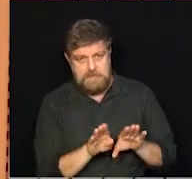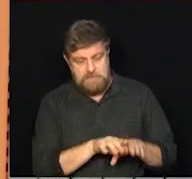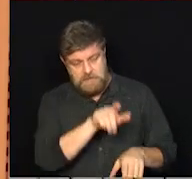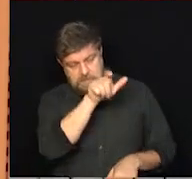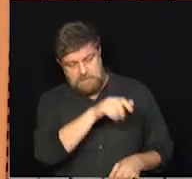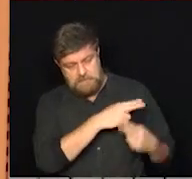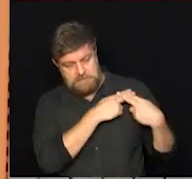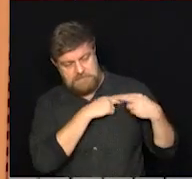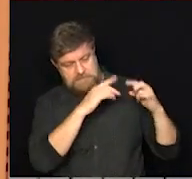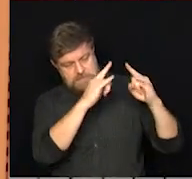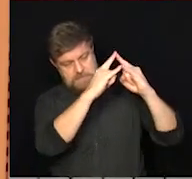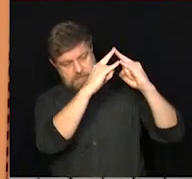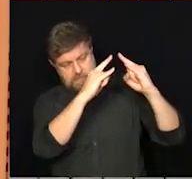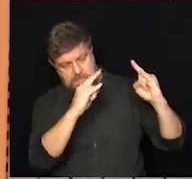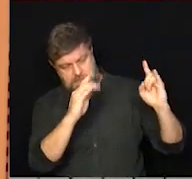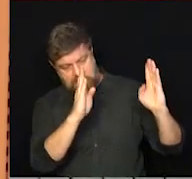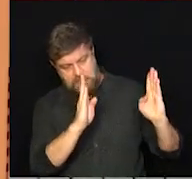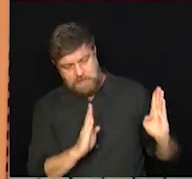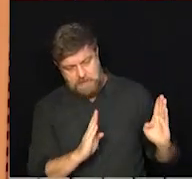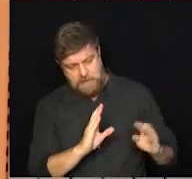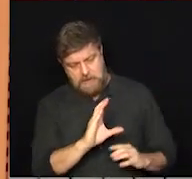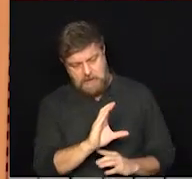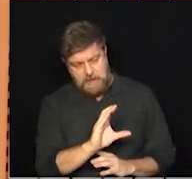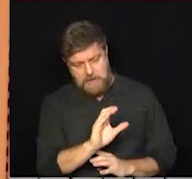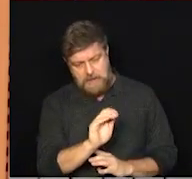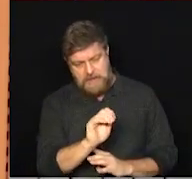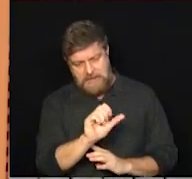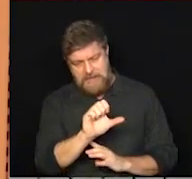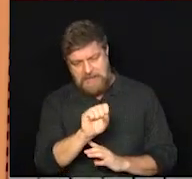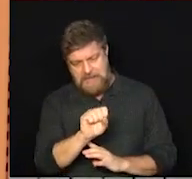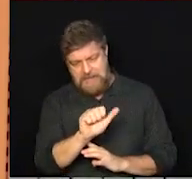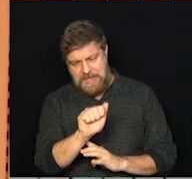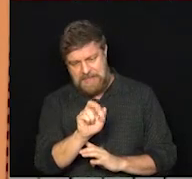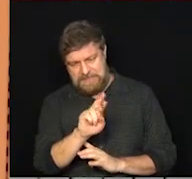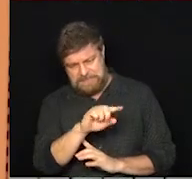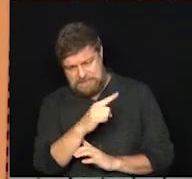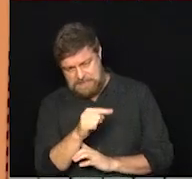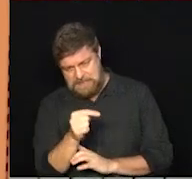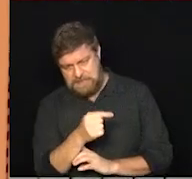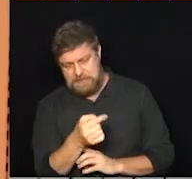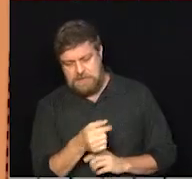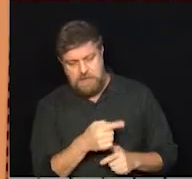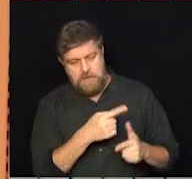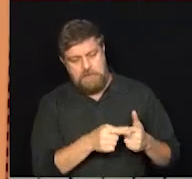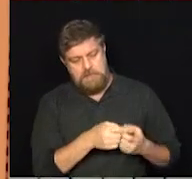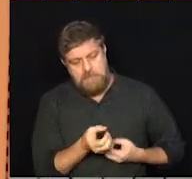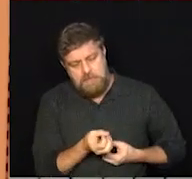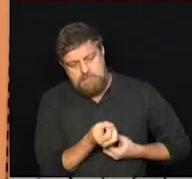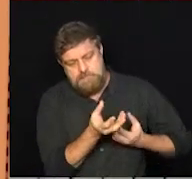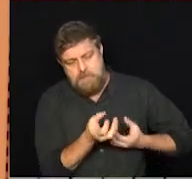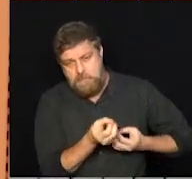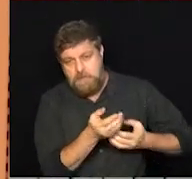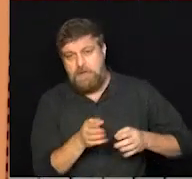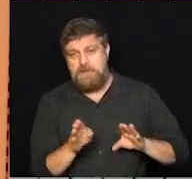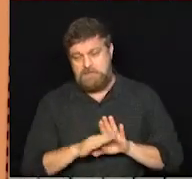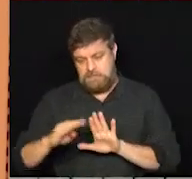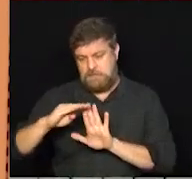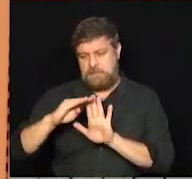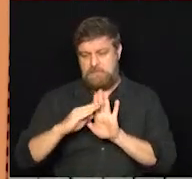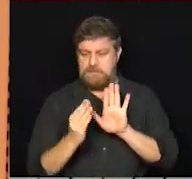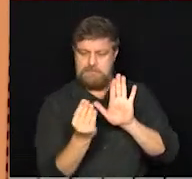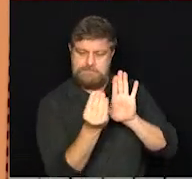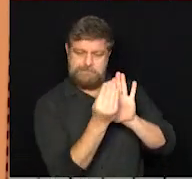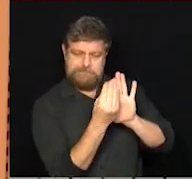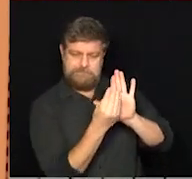do Casarão possa que registrar esse problema e colocá-lo na pauta